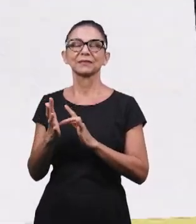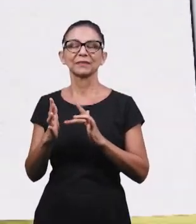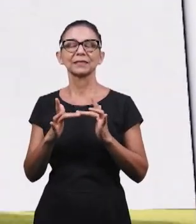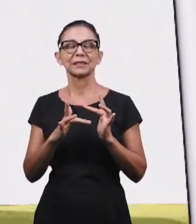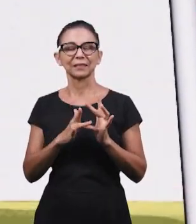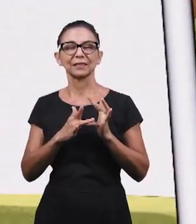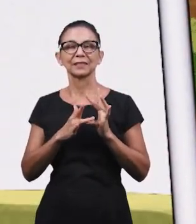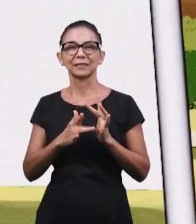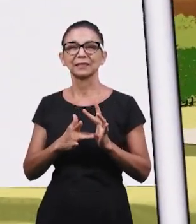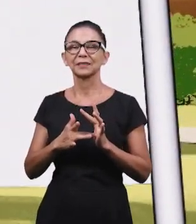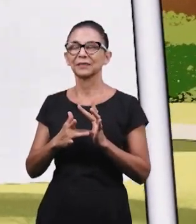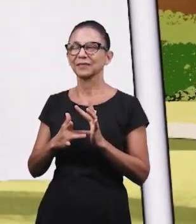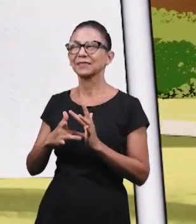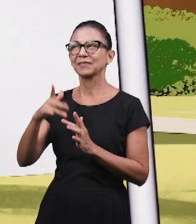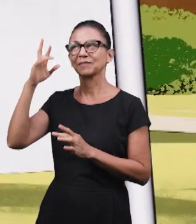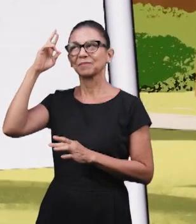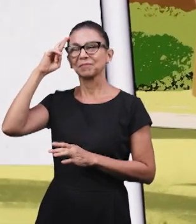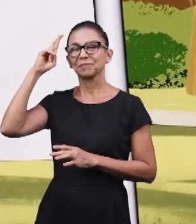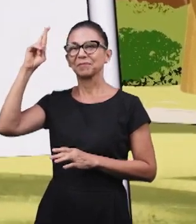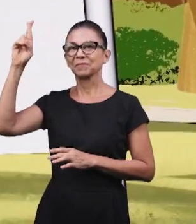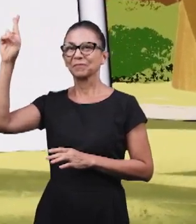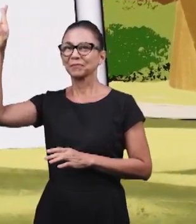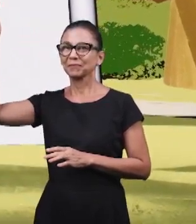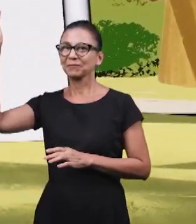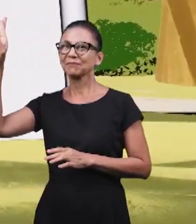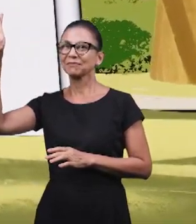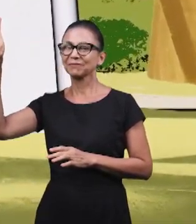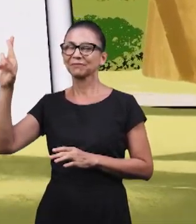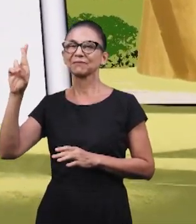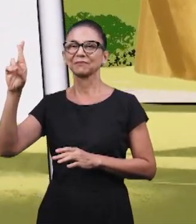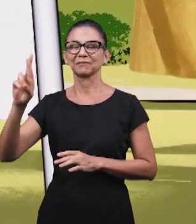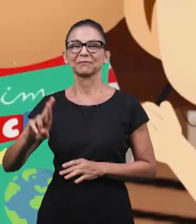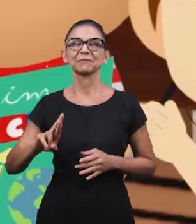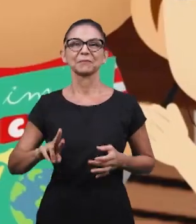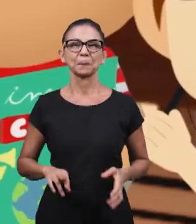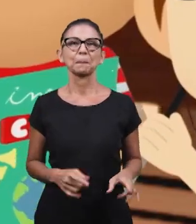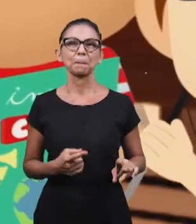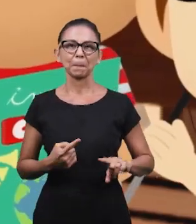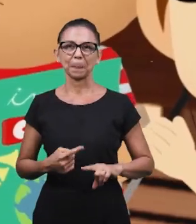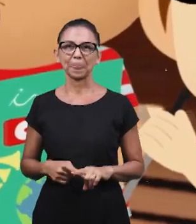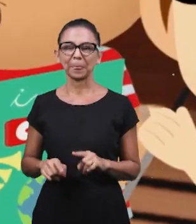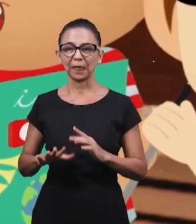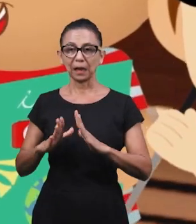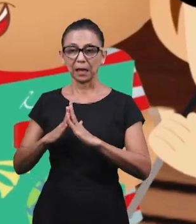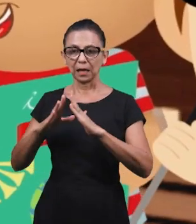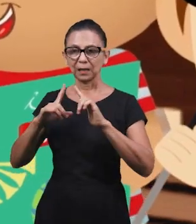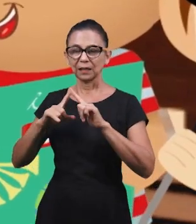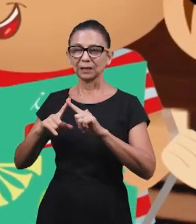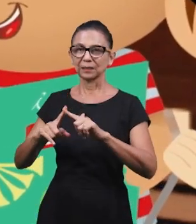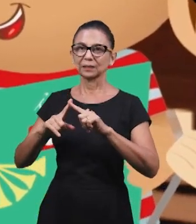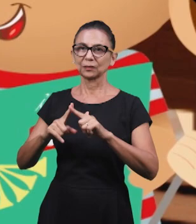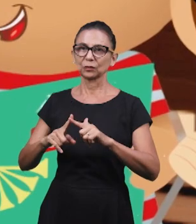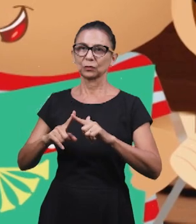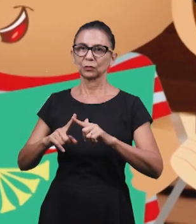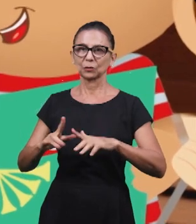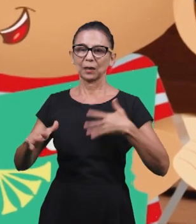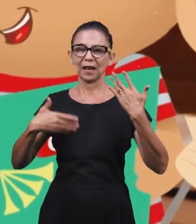Maranatá. Ora vem, Senhor Jesus, a igreja